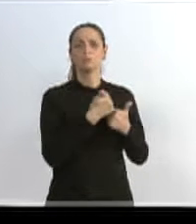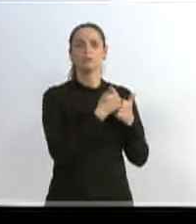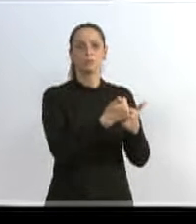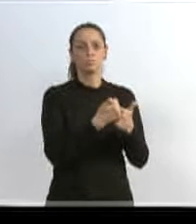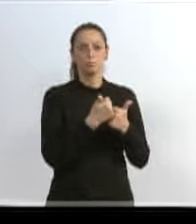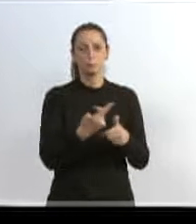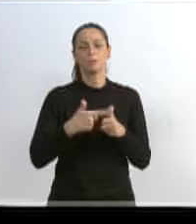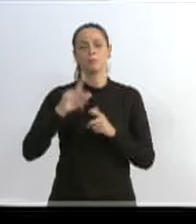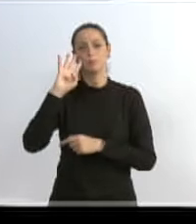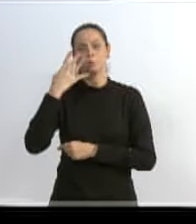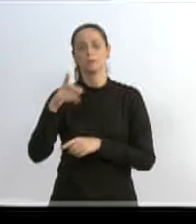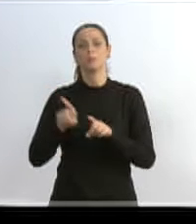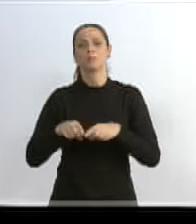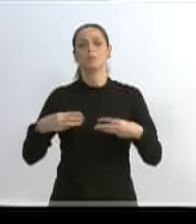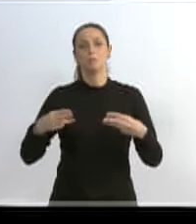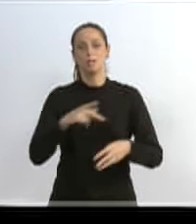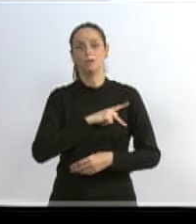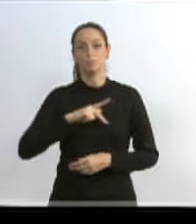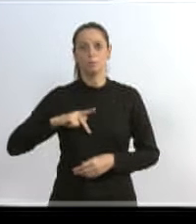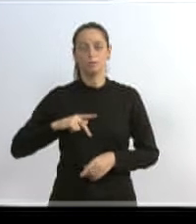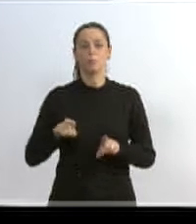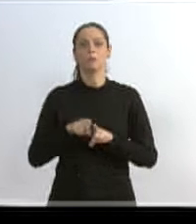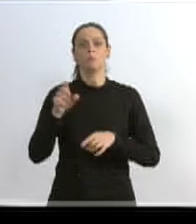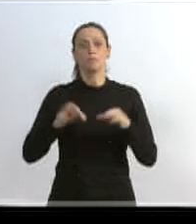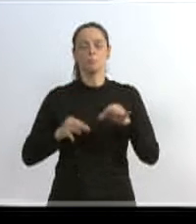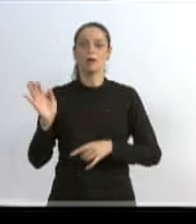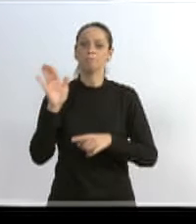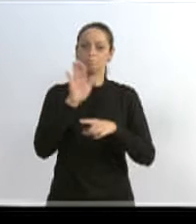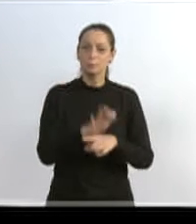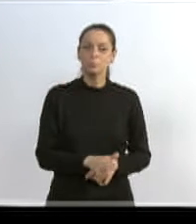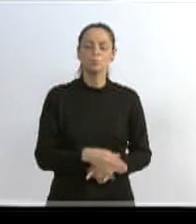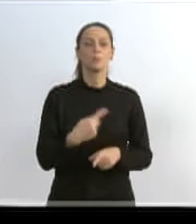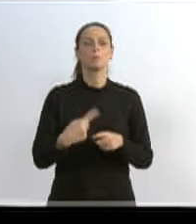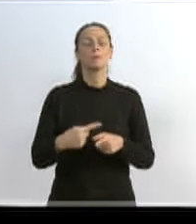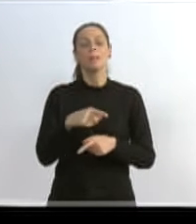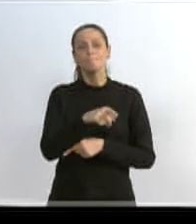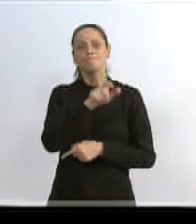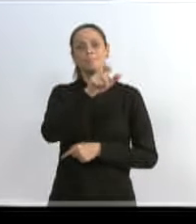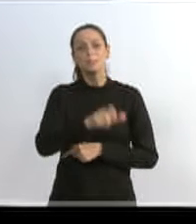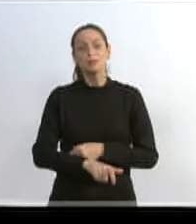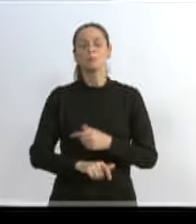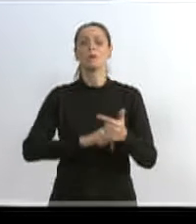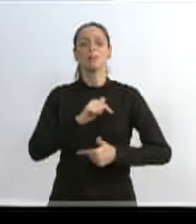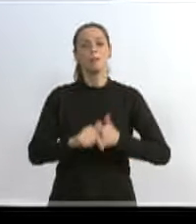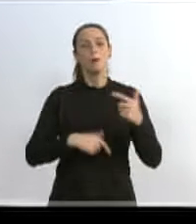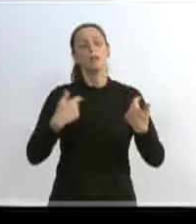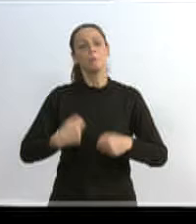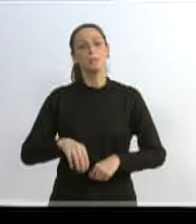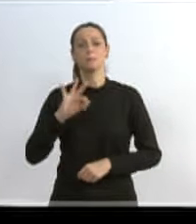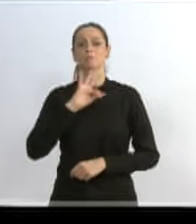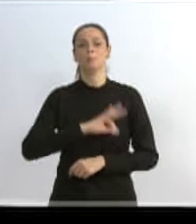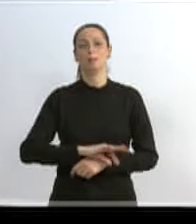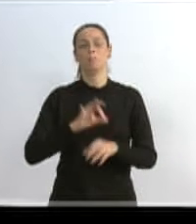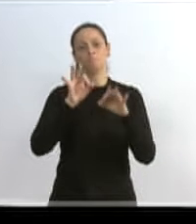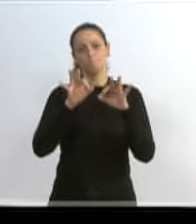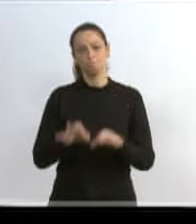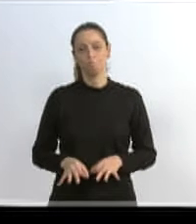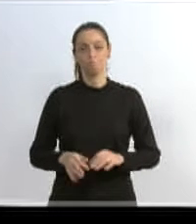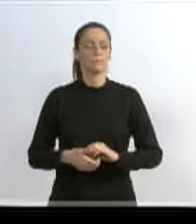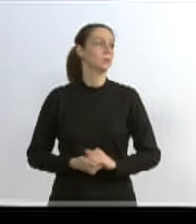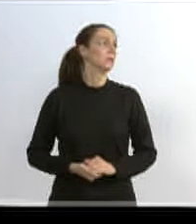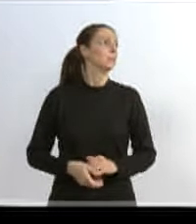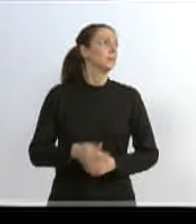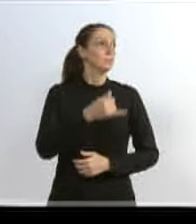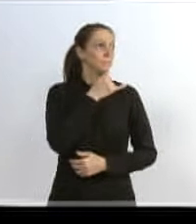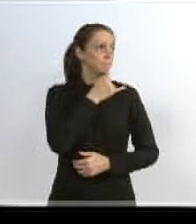soluções a atenção do ministério público do judiciário é para que esses trabalhadores não fiquem na mão e continue nessa situação lamentável